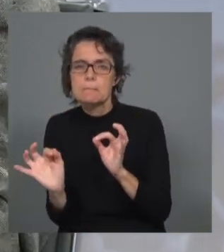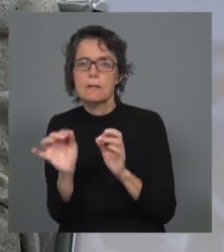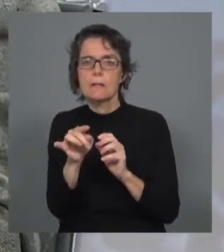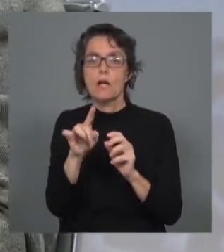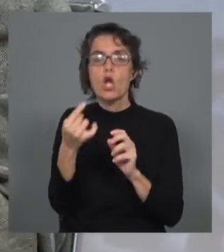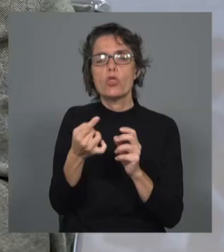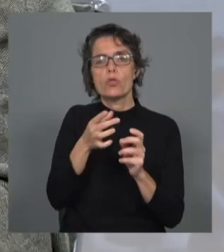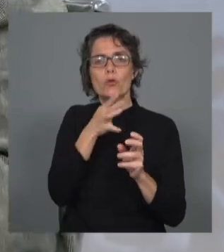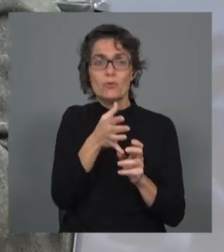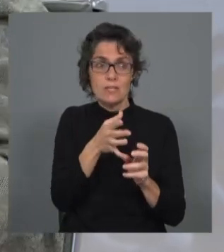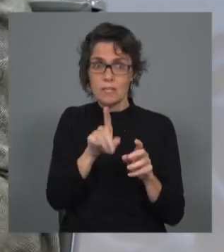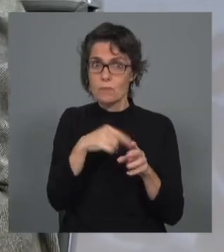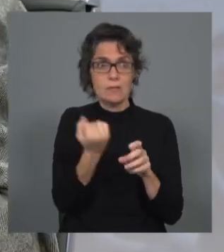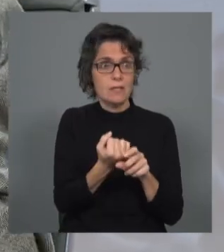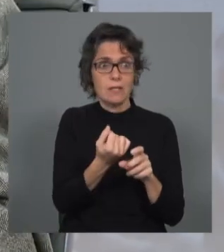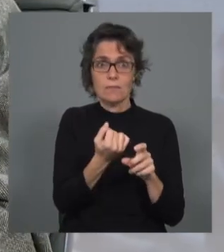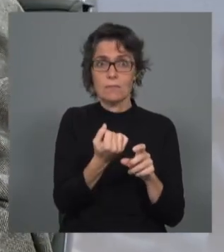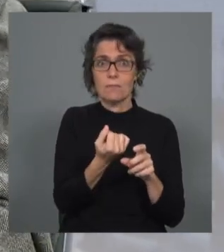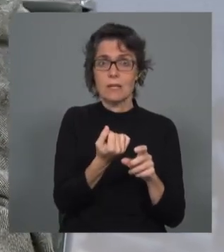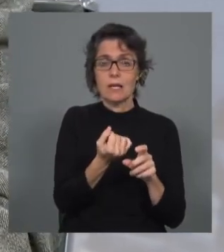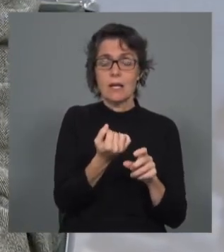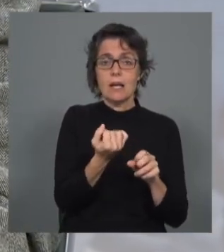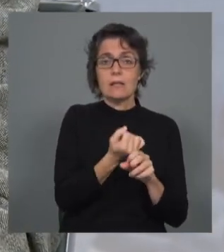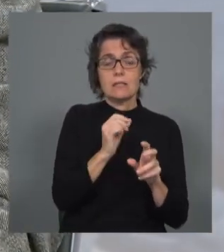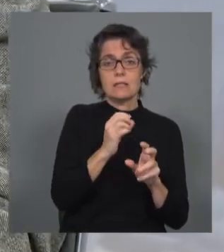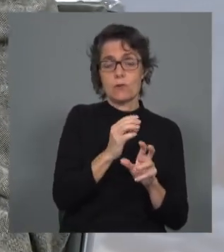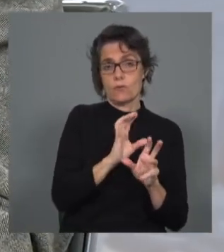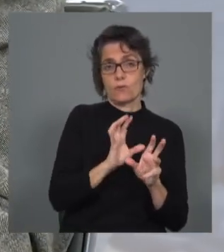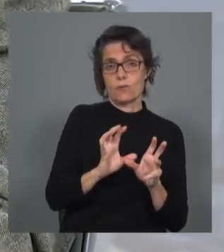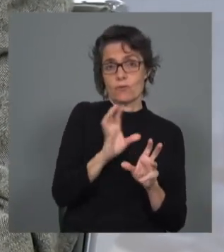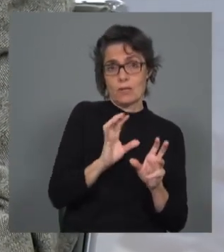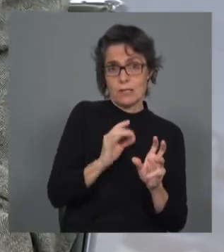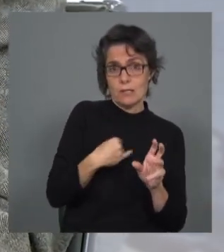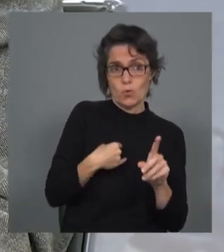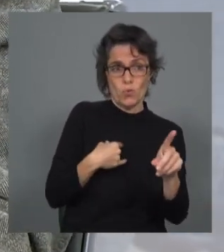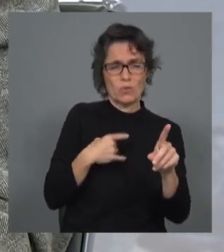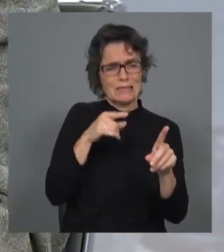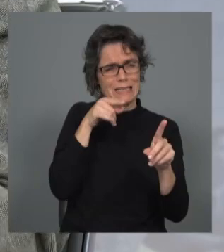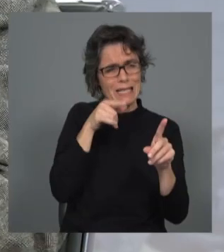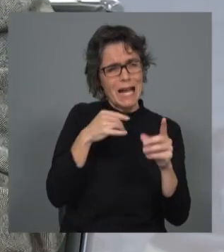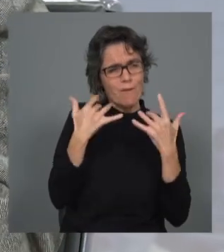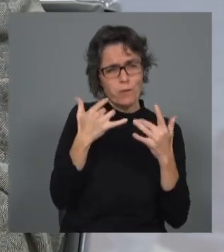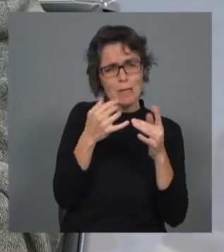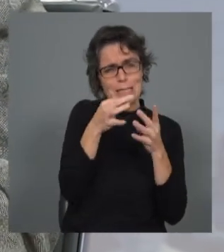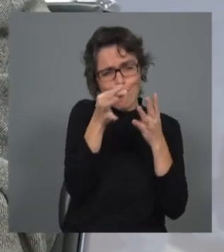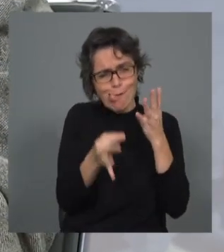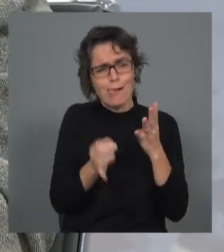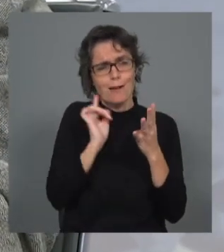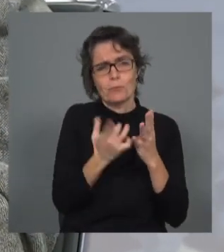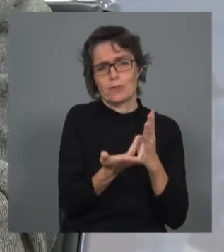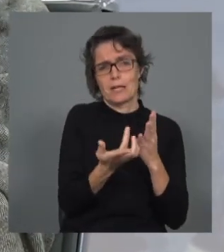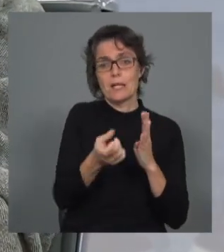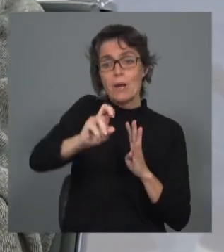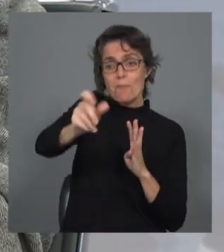dizíamos à Direção-Geral de Saúde: tem que disponibilizar a informação, porque ainda por cima depois, a nível local, os responsáveis locais